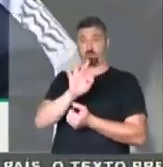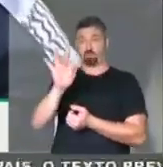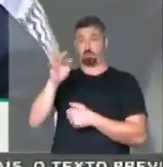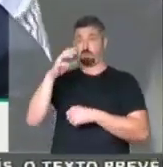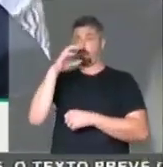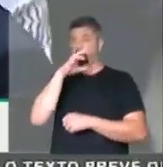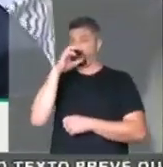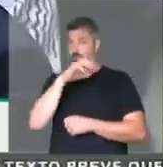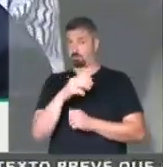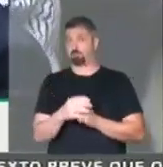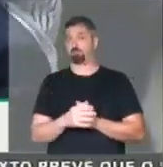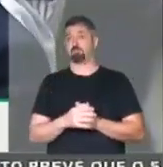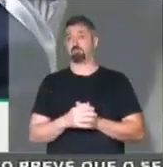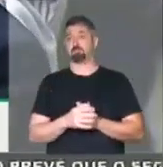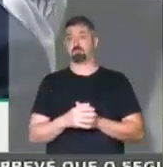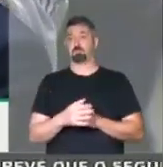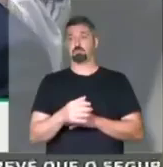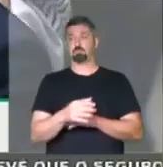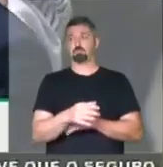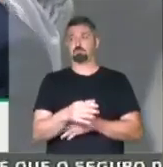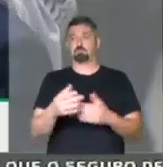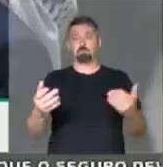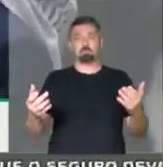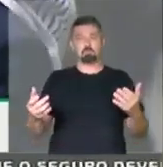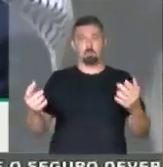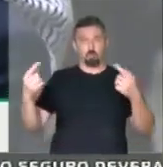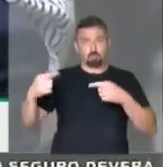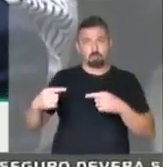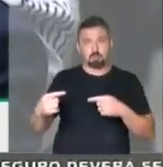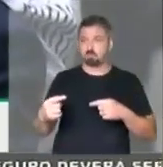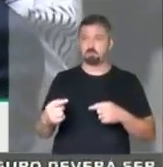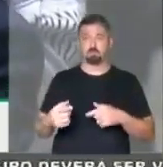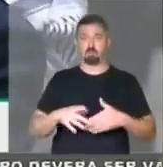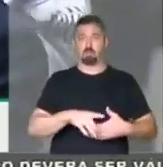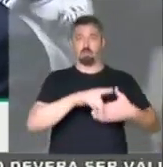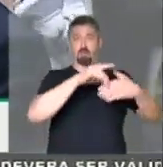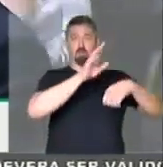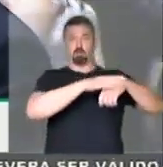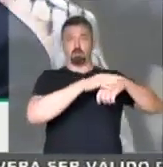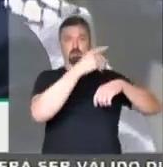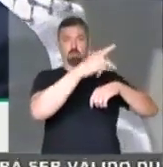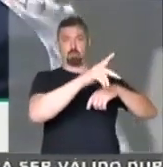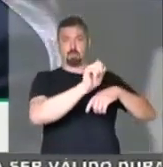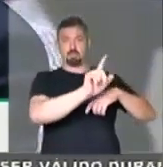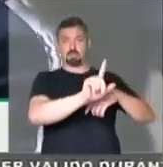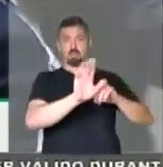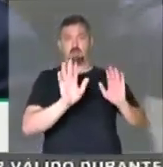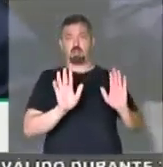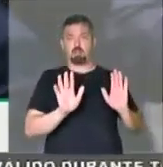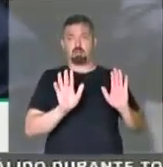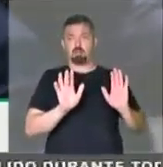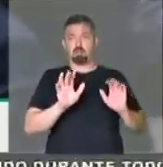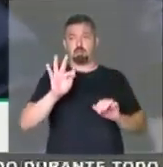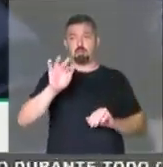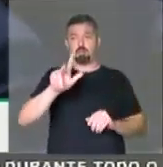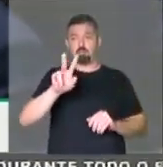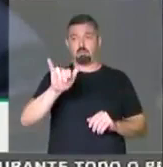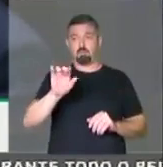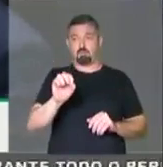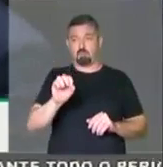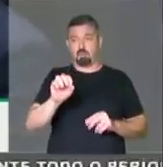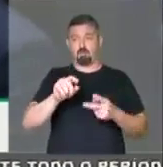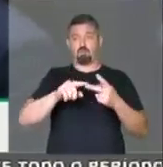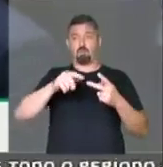em breve. Isso não foi ninguém da oposição que disse, foi o líder do PSL, de que Flávio